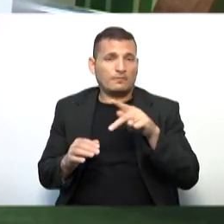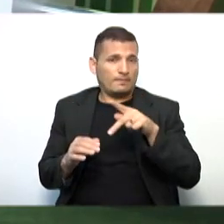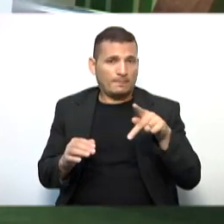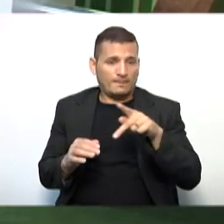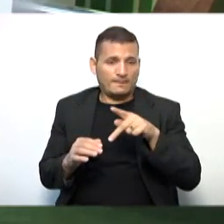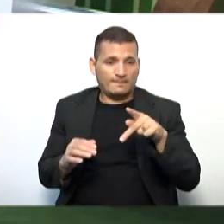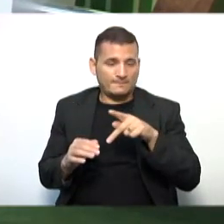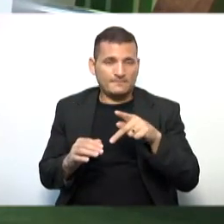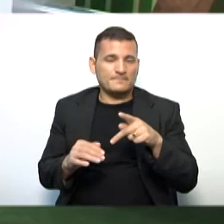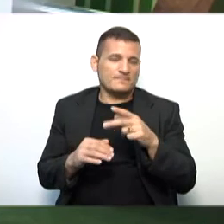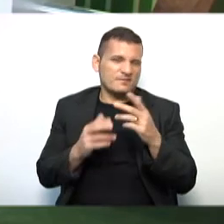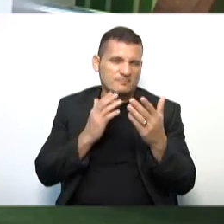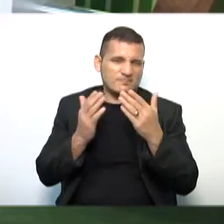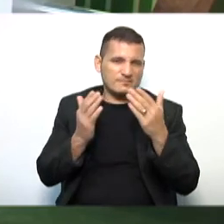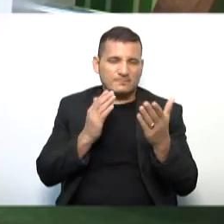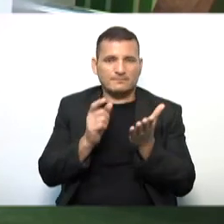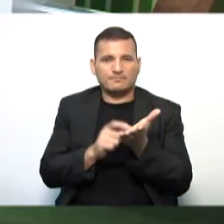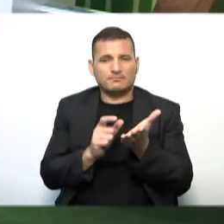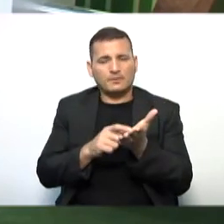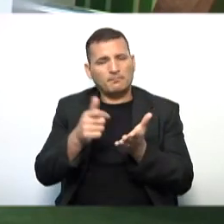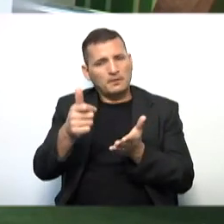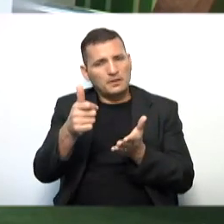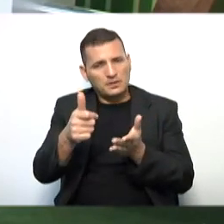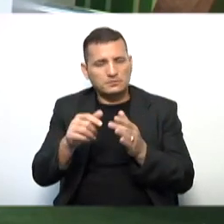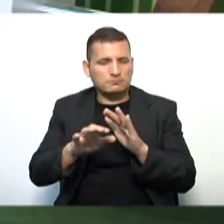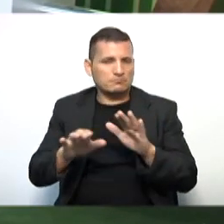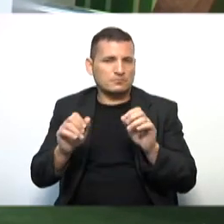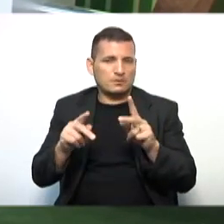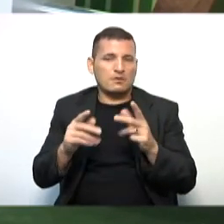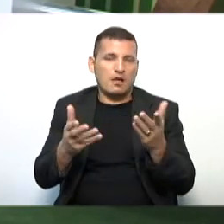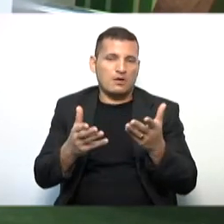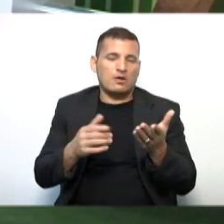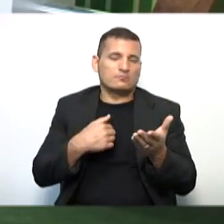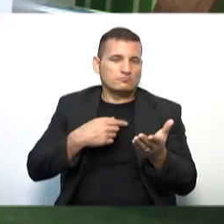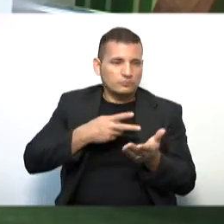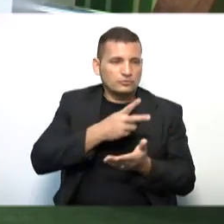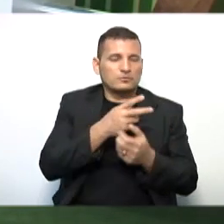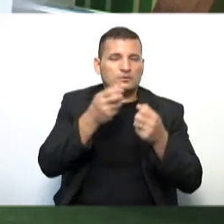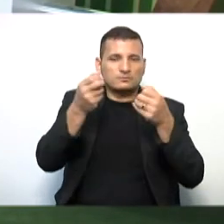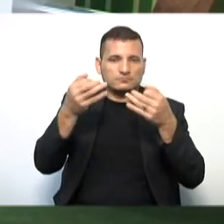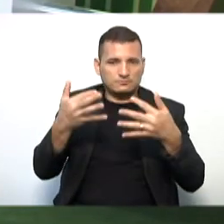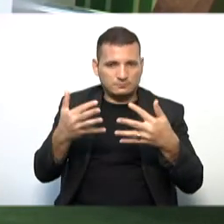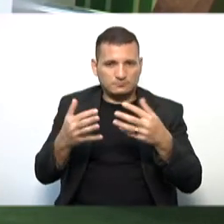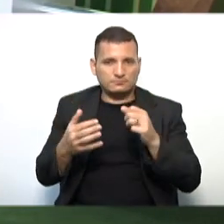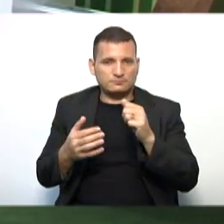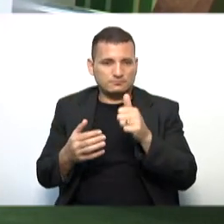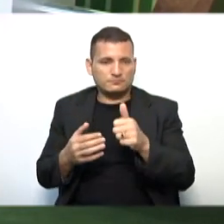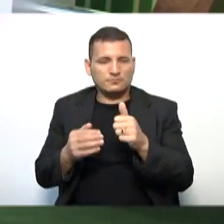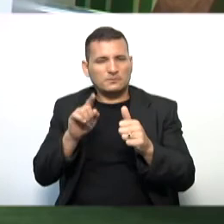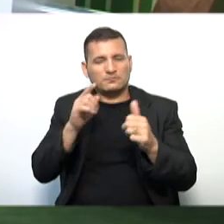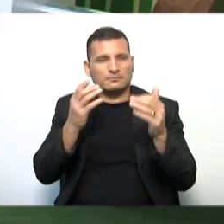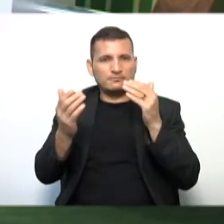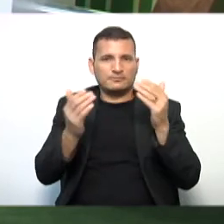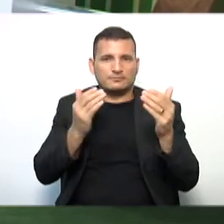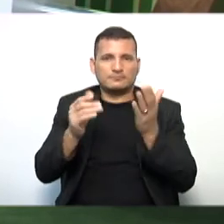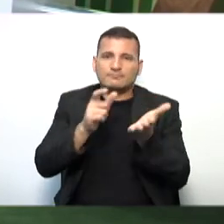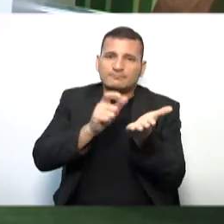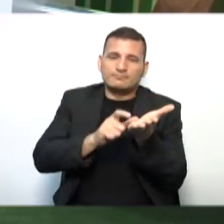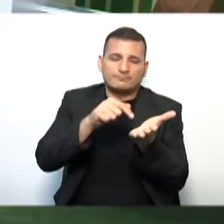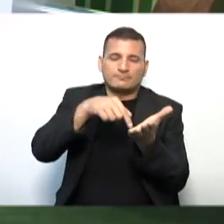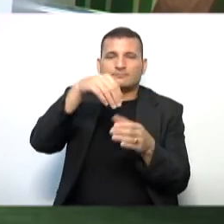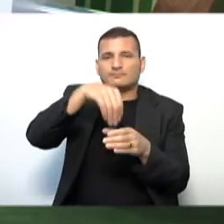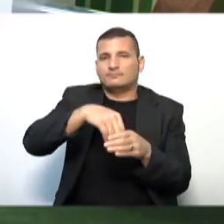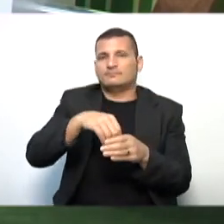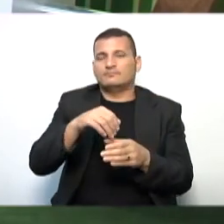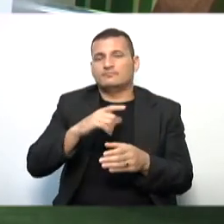na figura do processador, fala, beleza, finalizou, então vou continuar a minha explicação, né? Exatamente. Então, é mais ou menos assim que